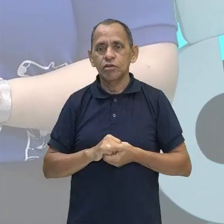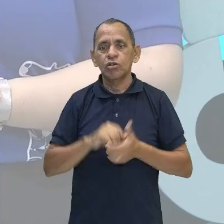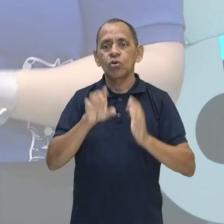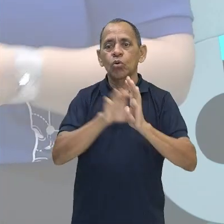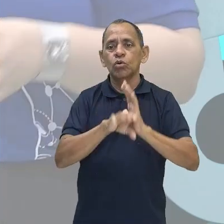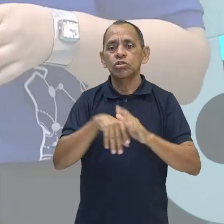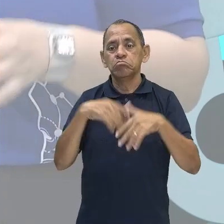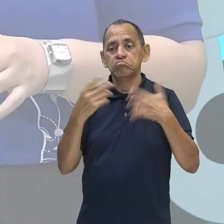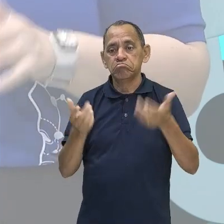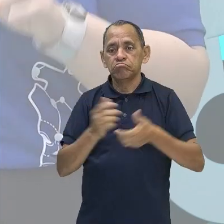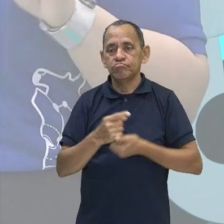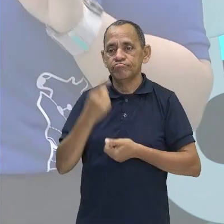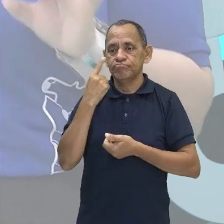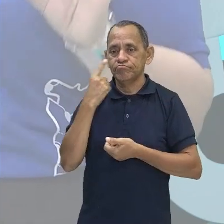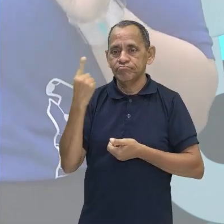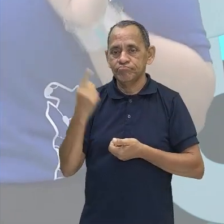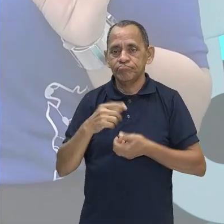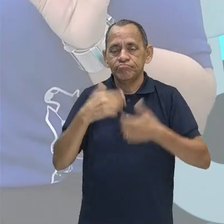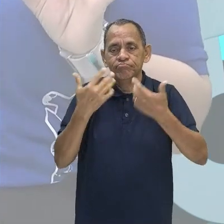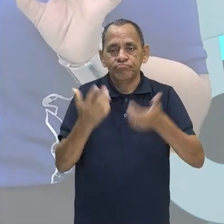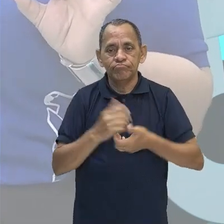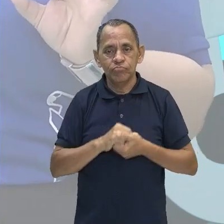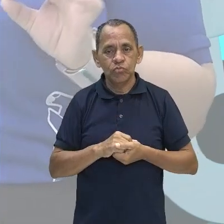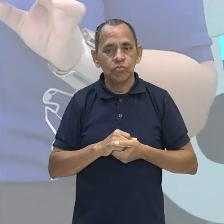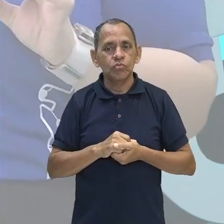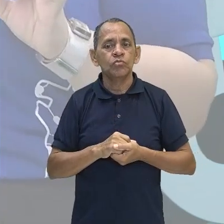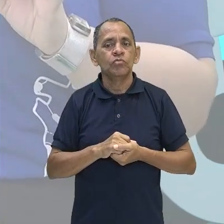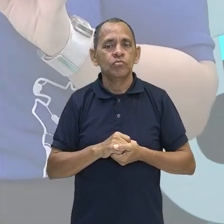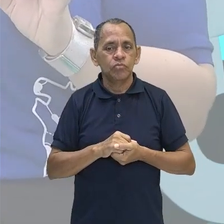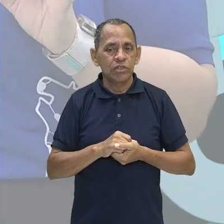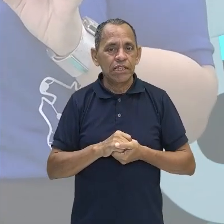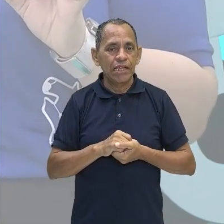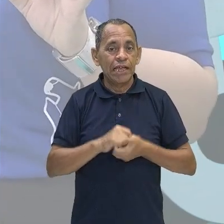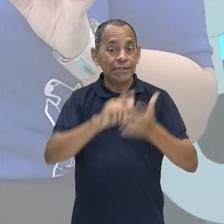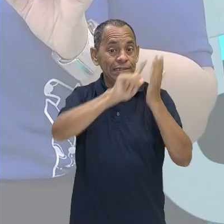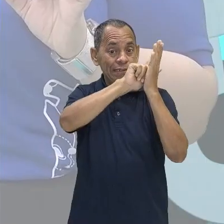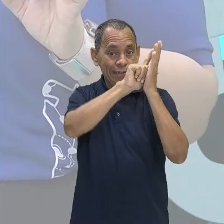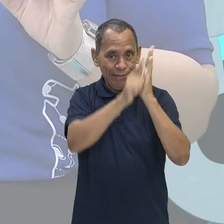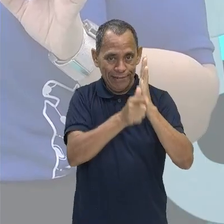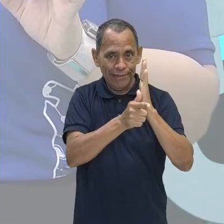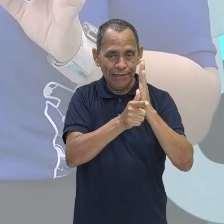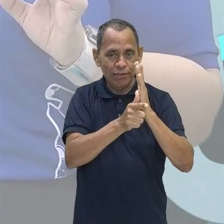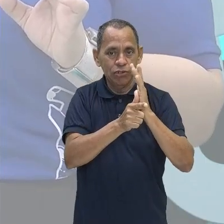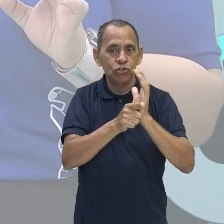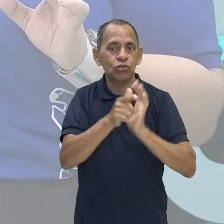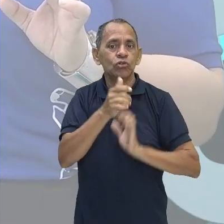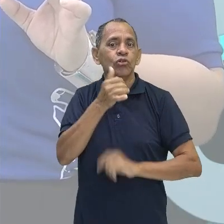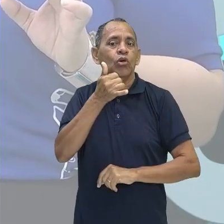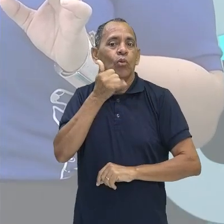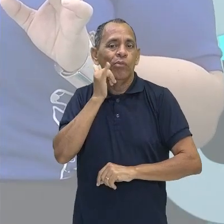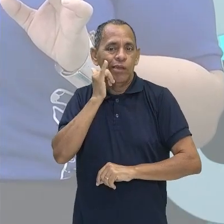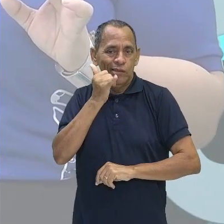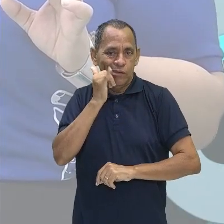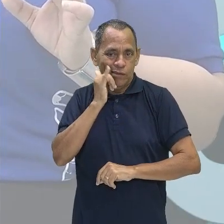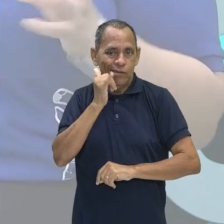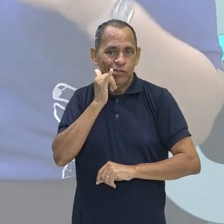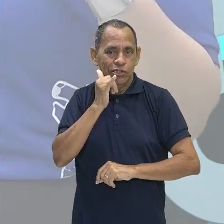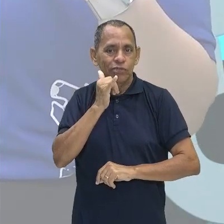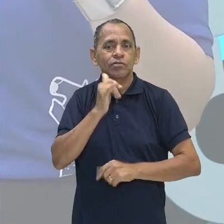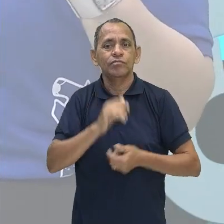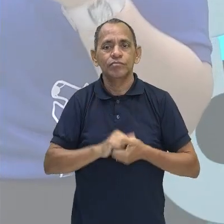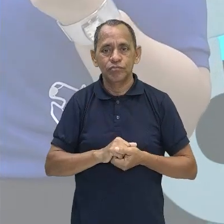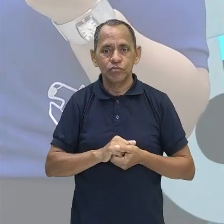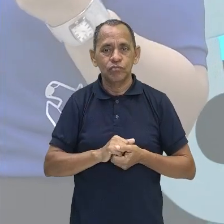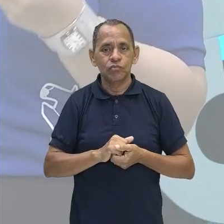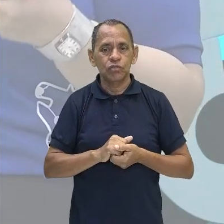Olhem só. Então, eu chamo de gênero tirinha uma narrativa, né? Um texto narrativo